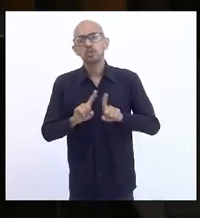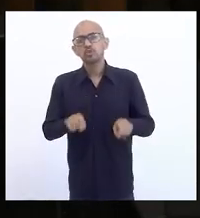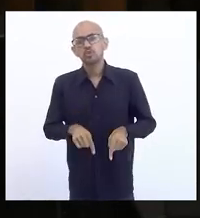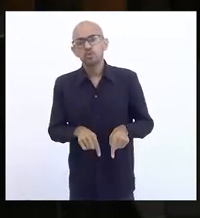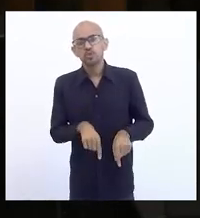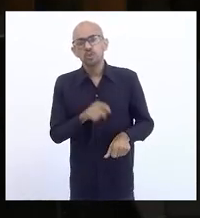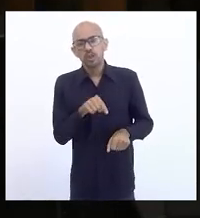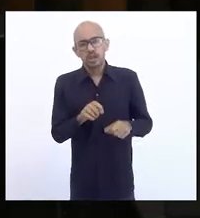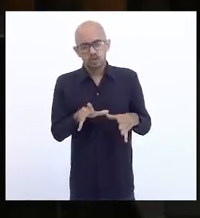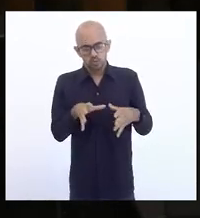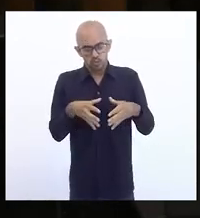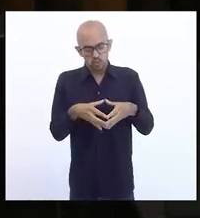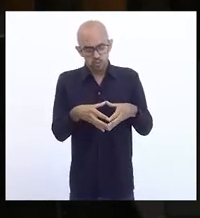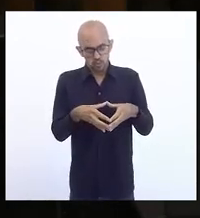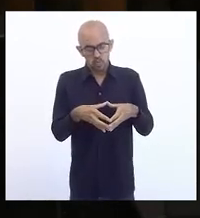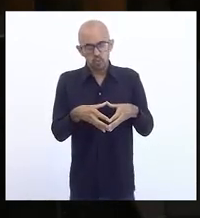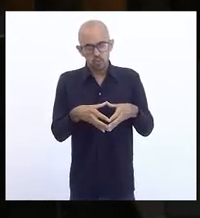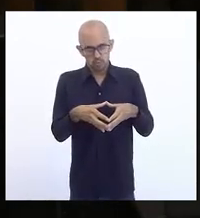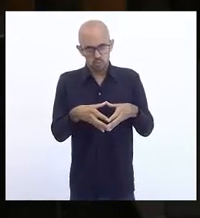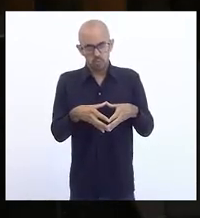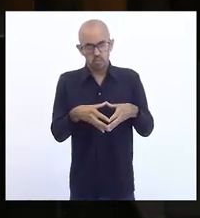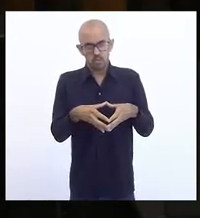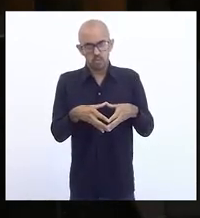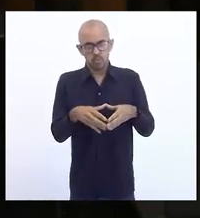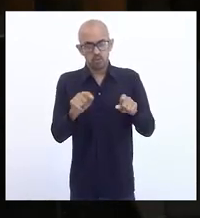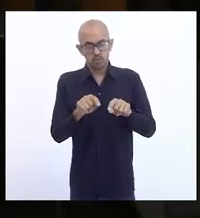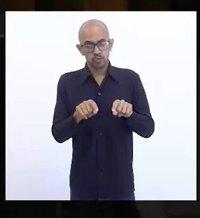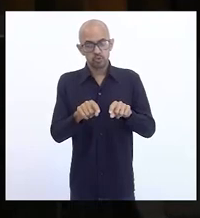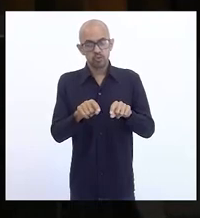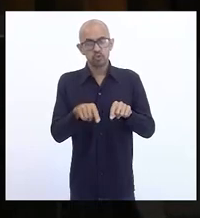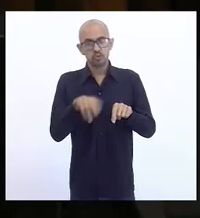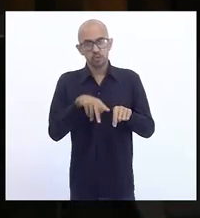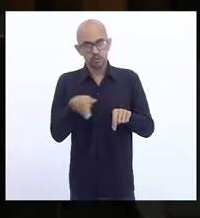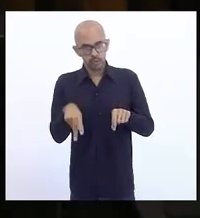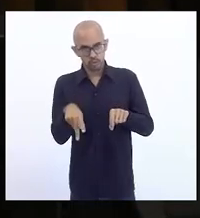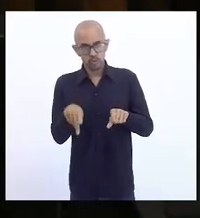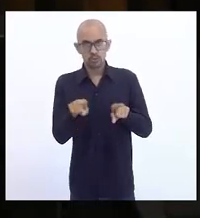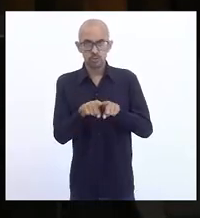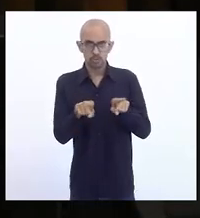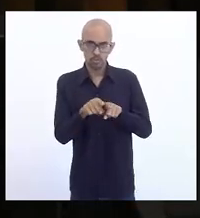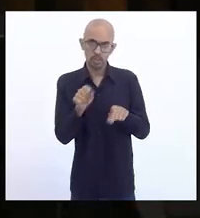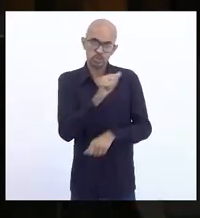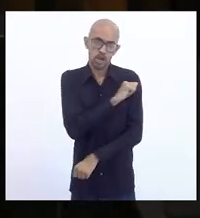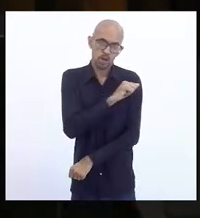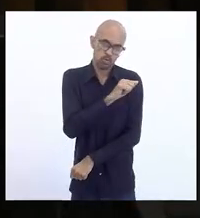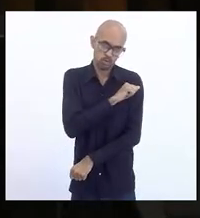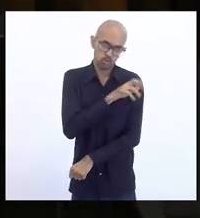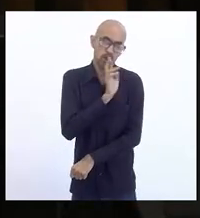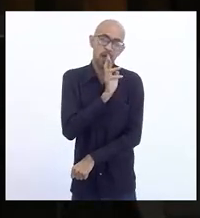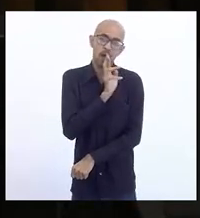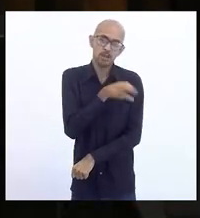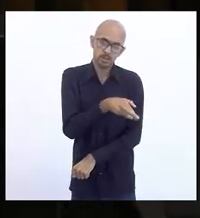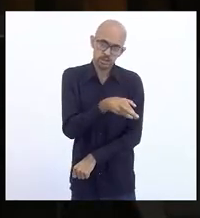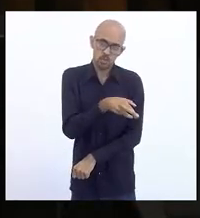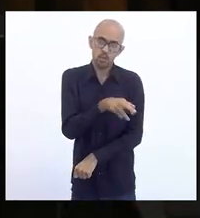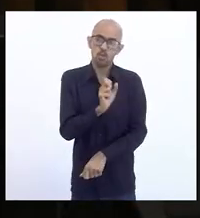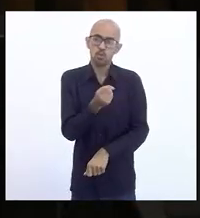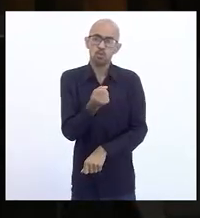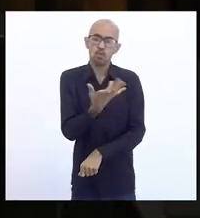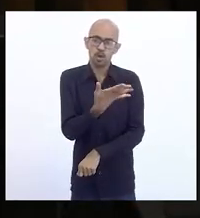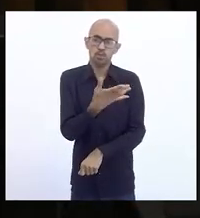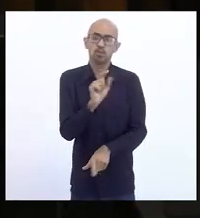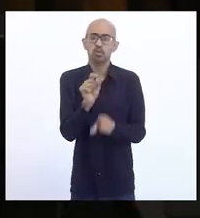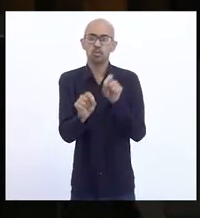corpo docente e o corpo discente da UESO têm razão quando